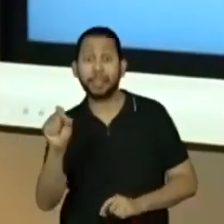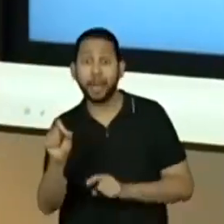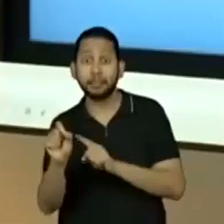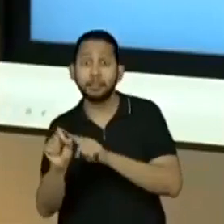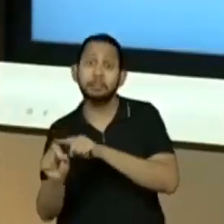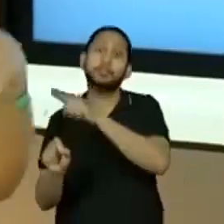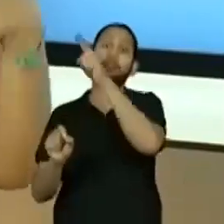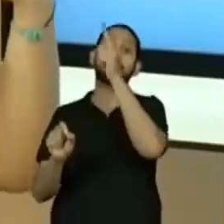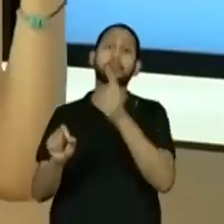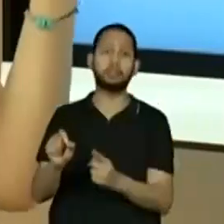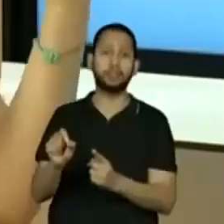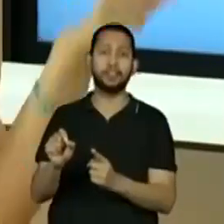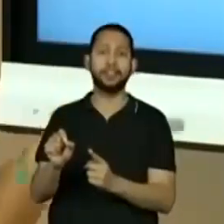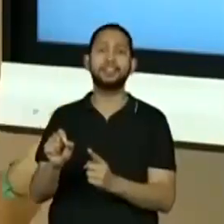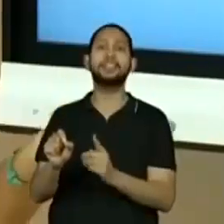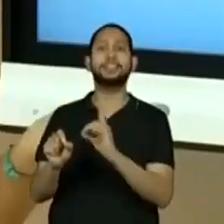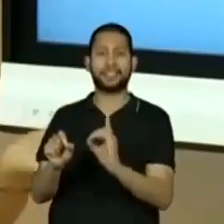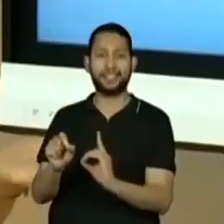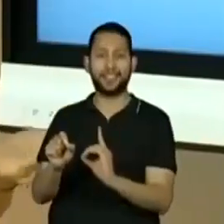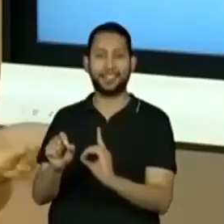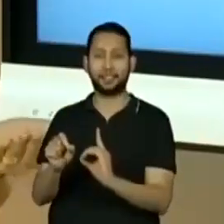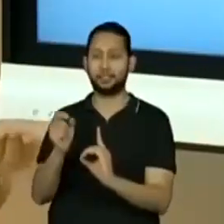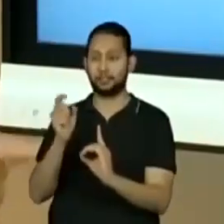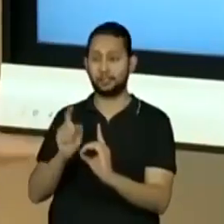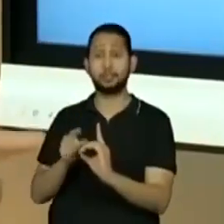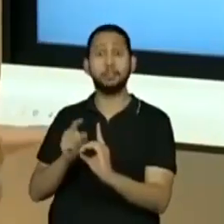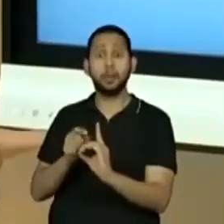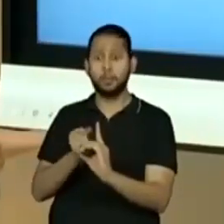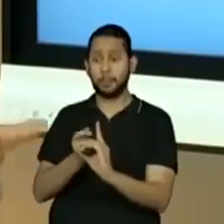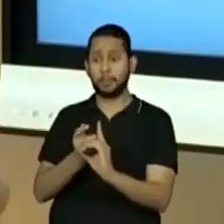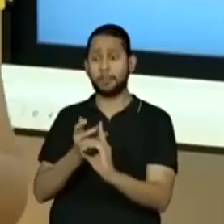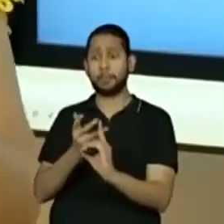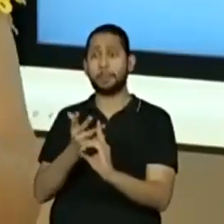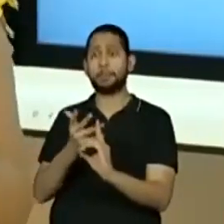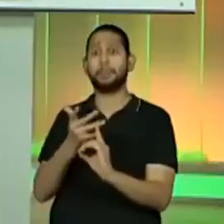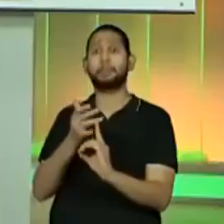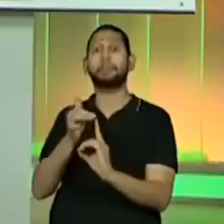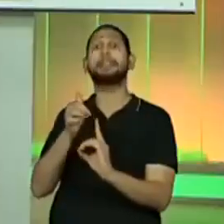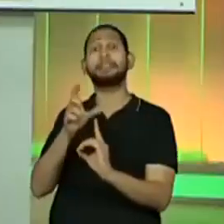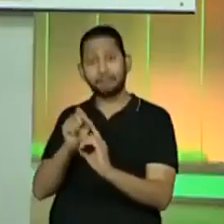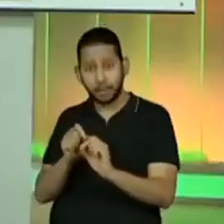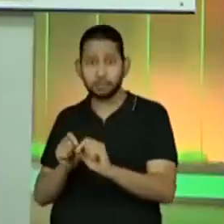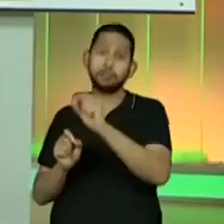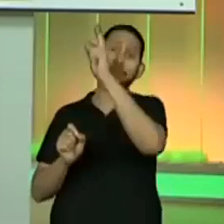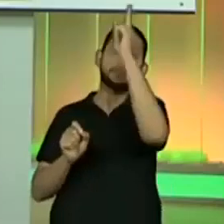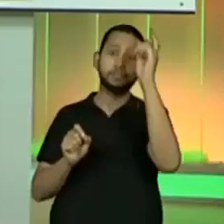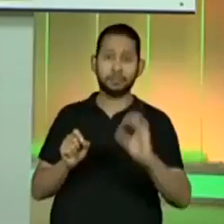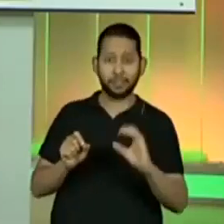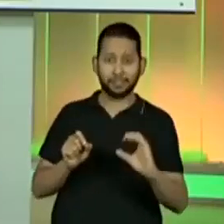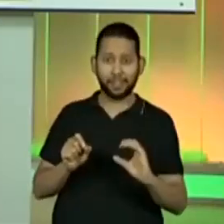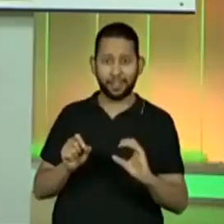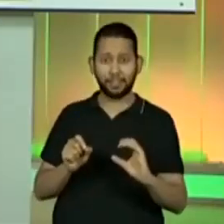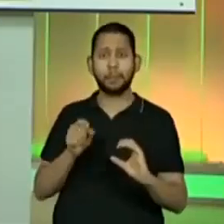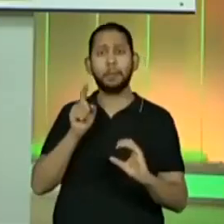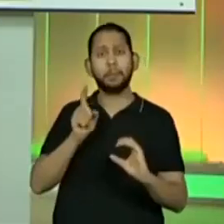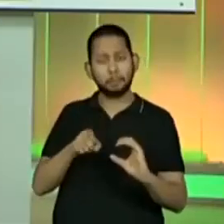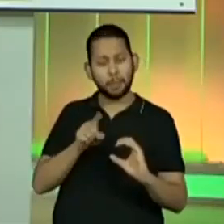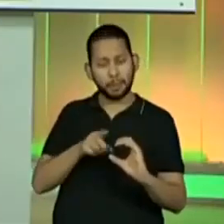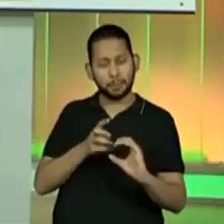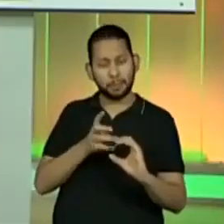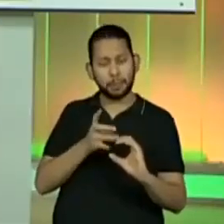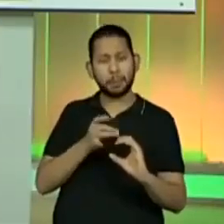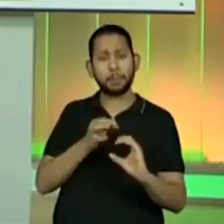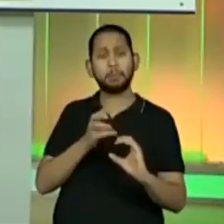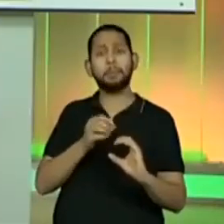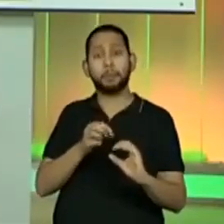troca por uma centena, a cada 10 centenas uma unidade de milhar. Isso é um conceito muito importante para que,